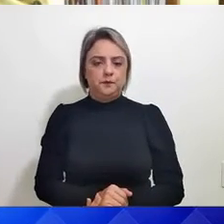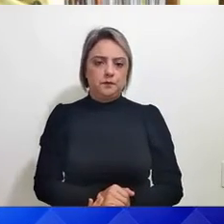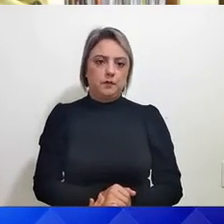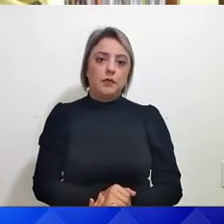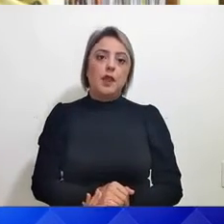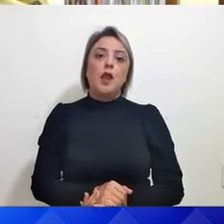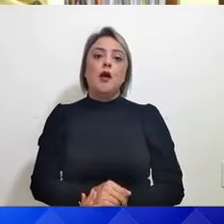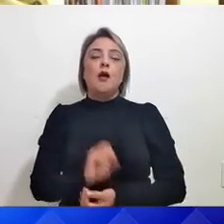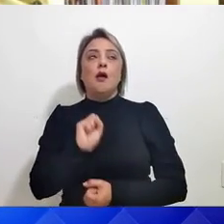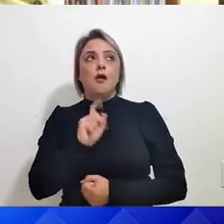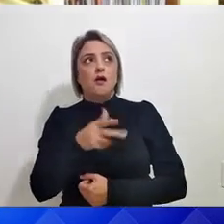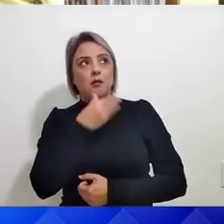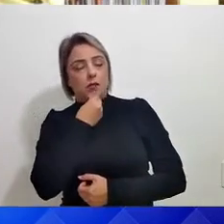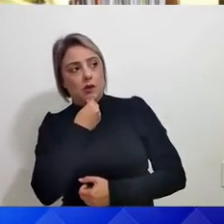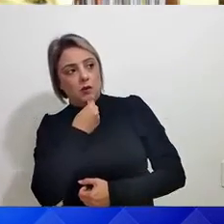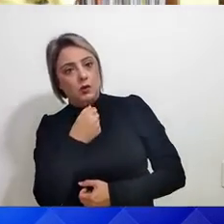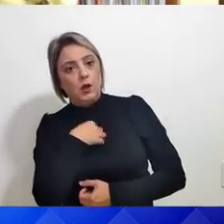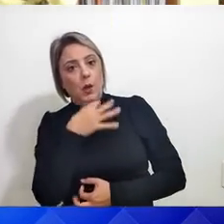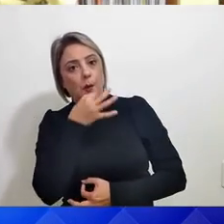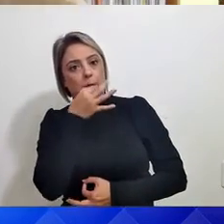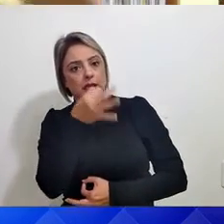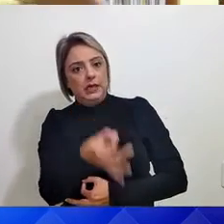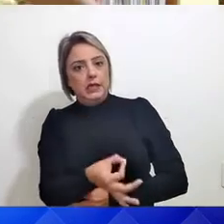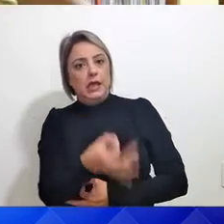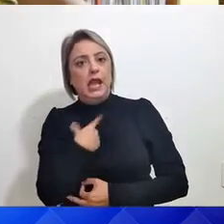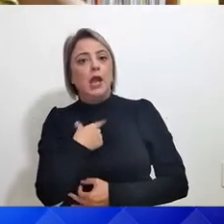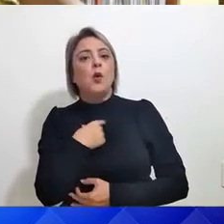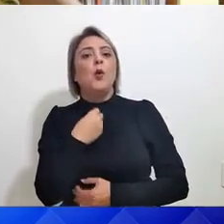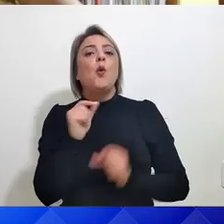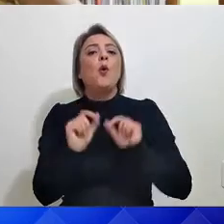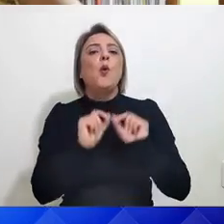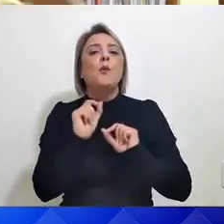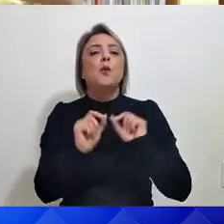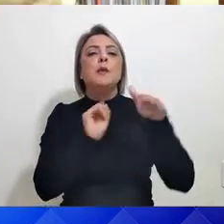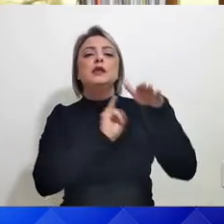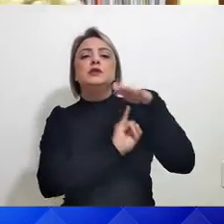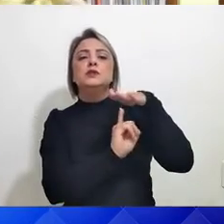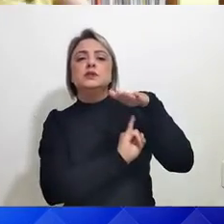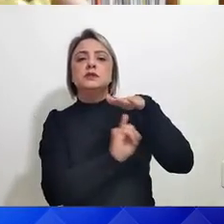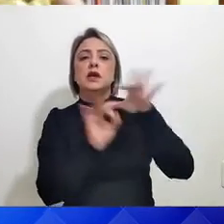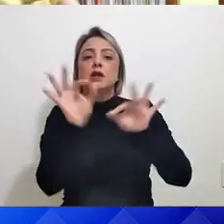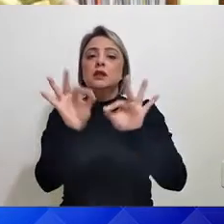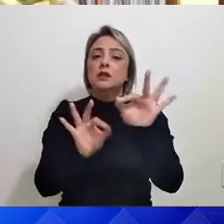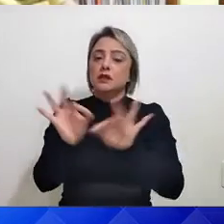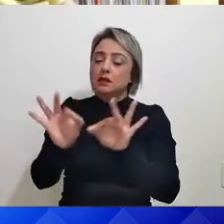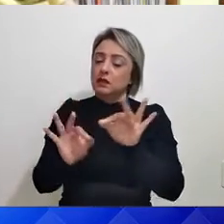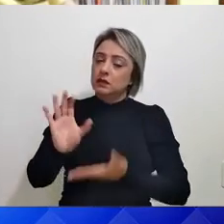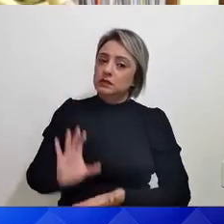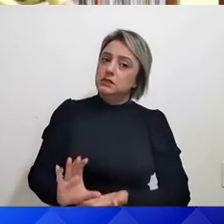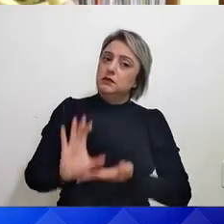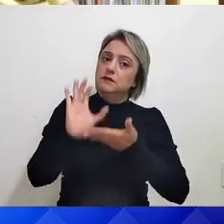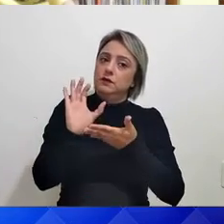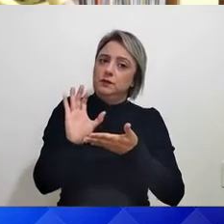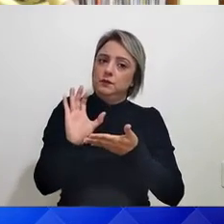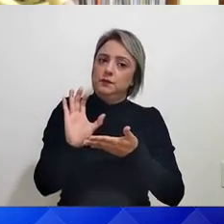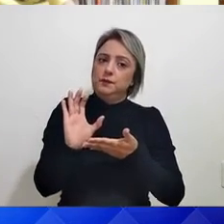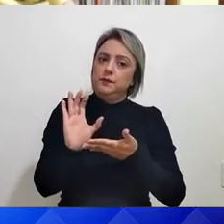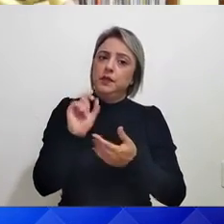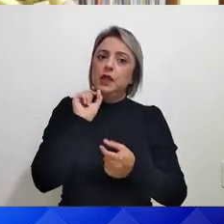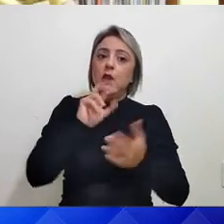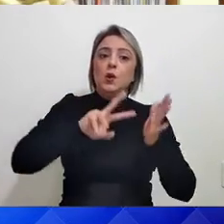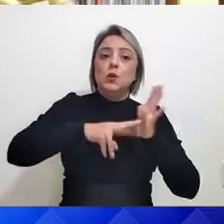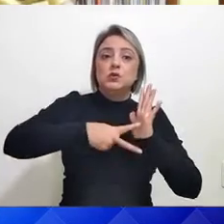do Sindicato dos Professores que corrobora com essa função social, porque nós acreditamos que